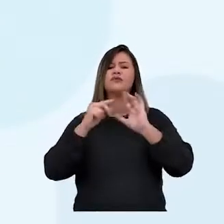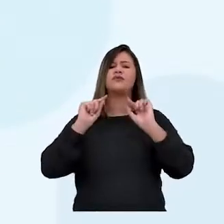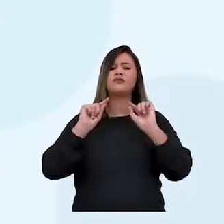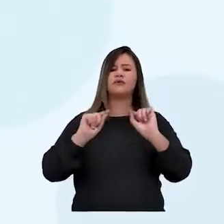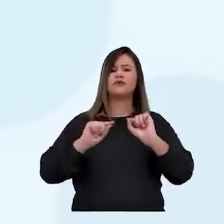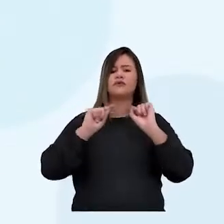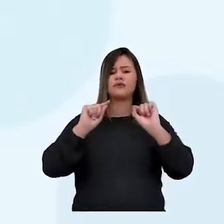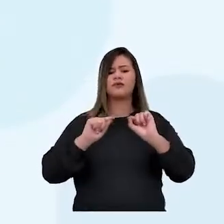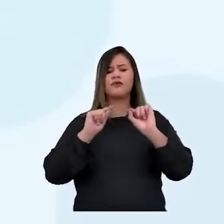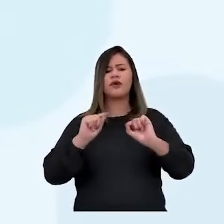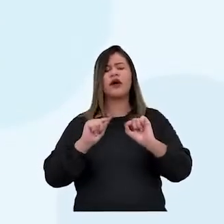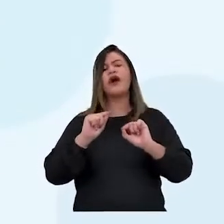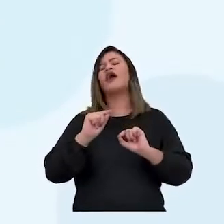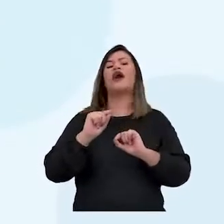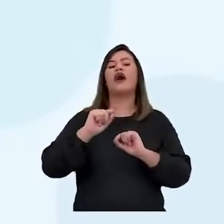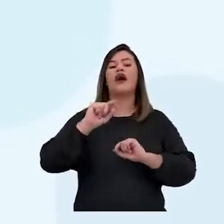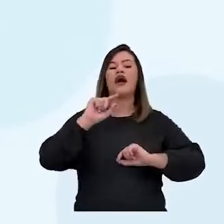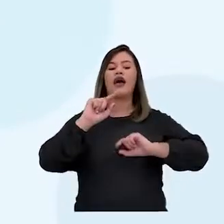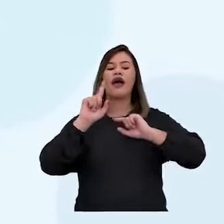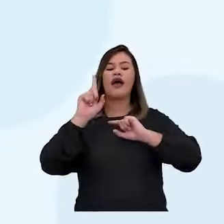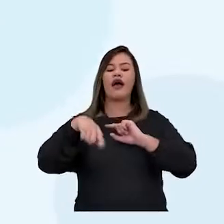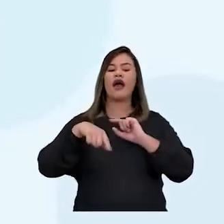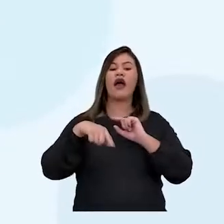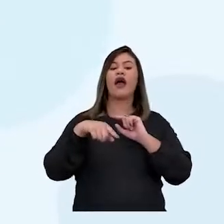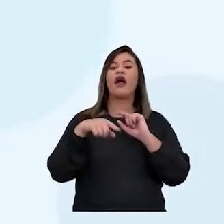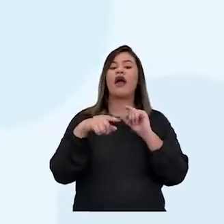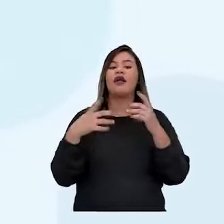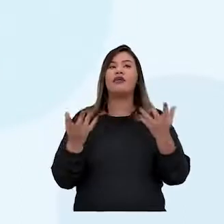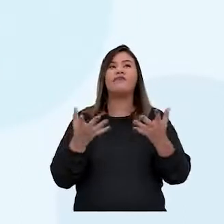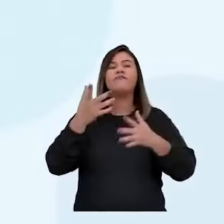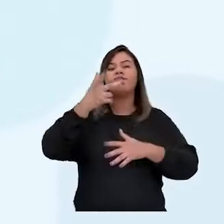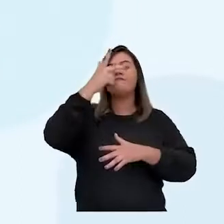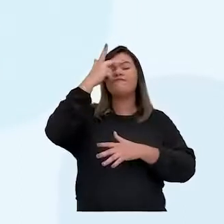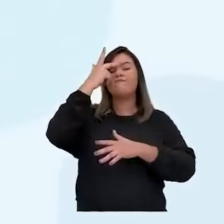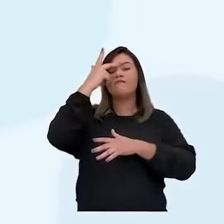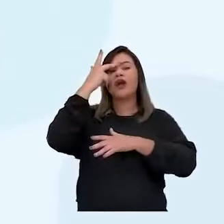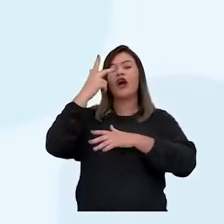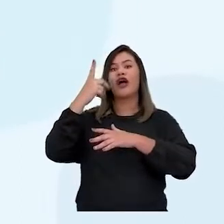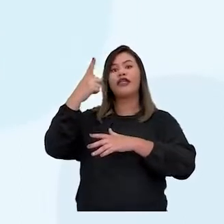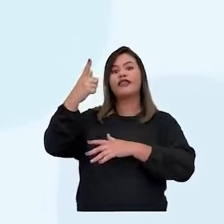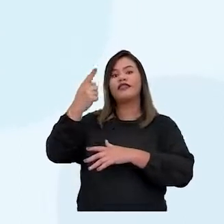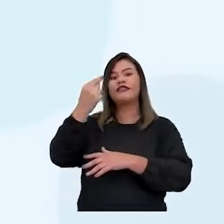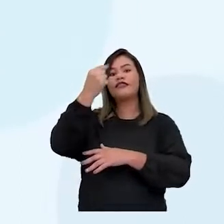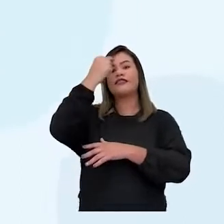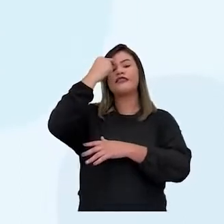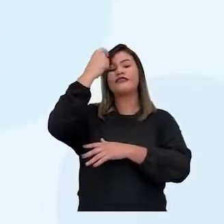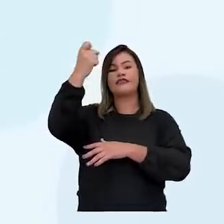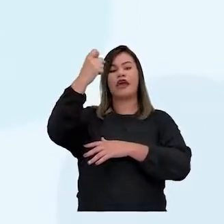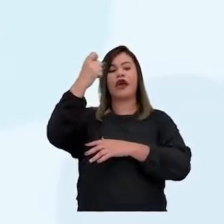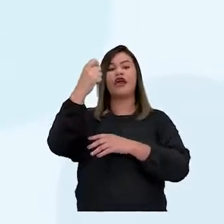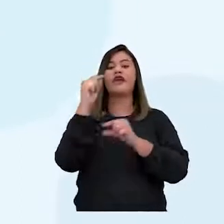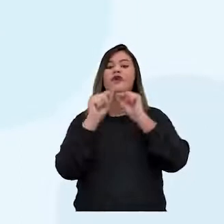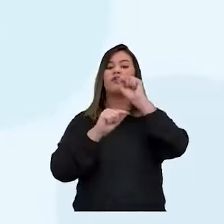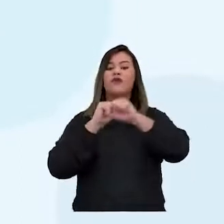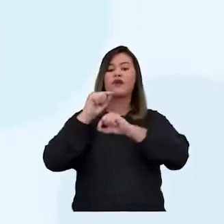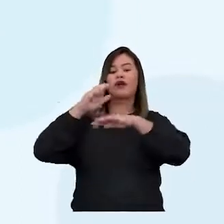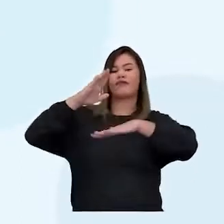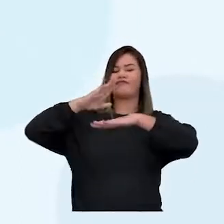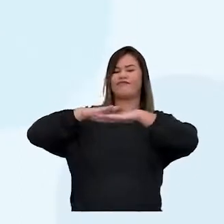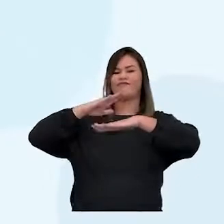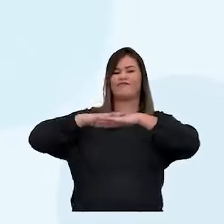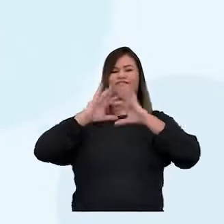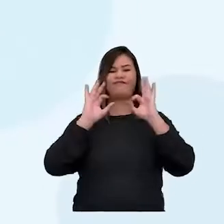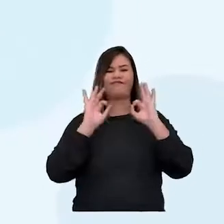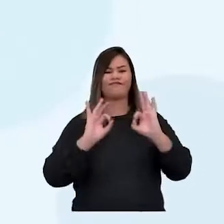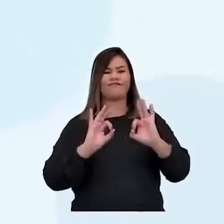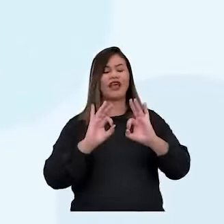papel e colocar dentro de mim? Não. É você realmente pegar essa ideia e conseguir colocá-la em prática.